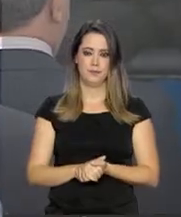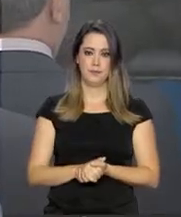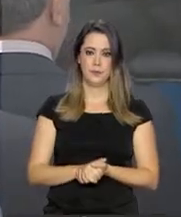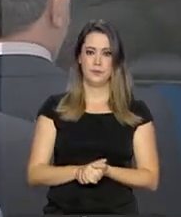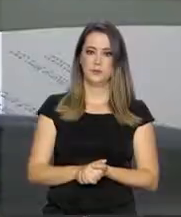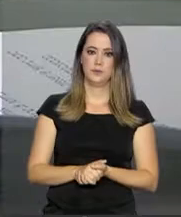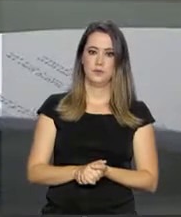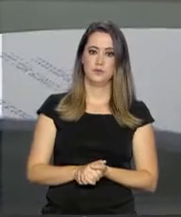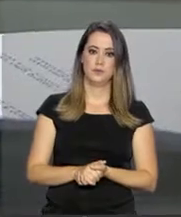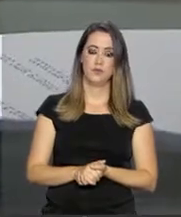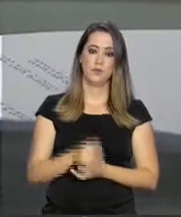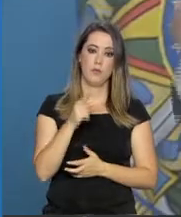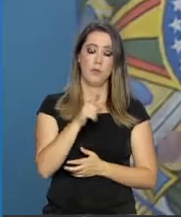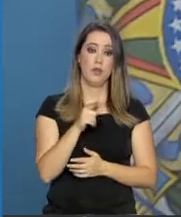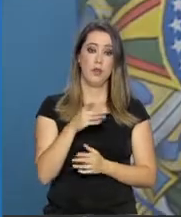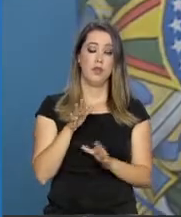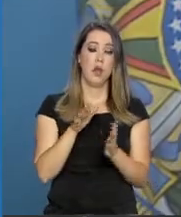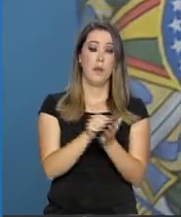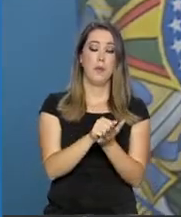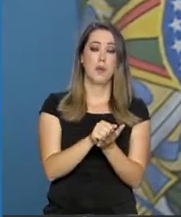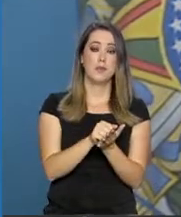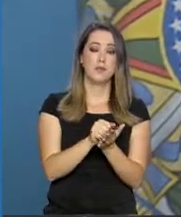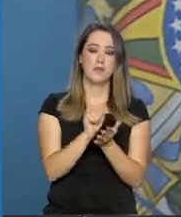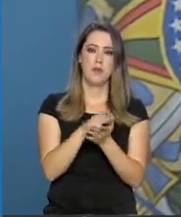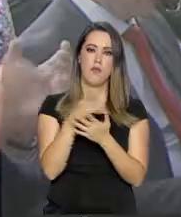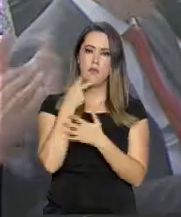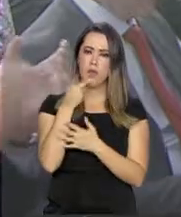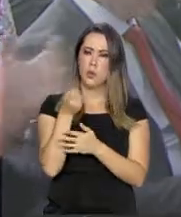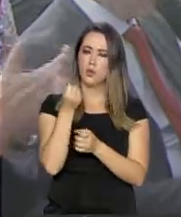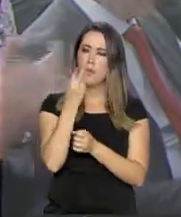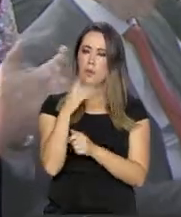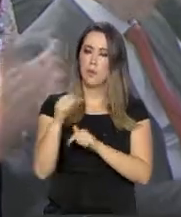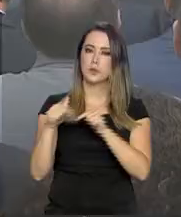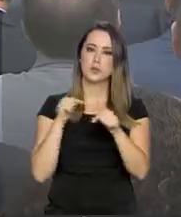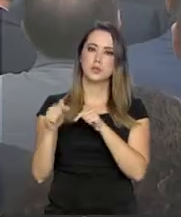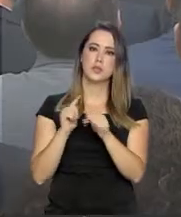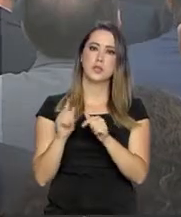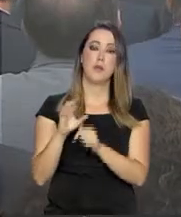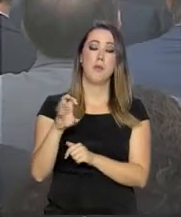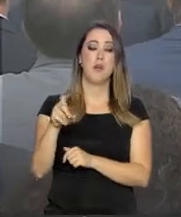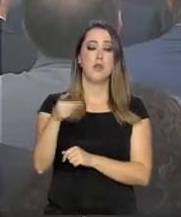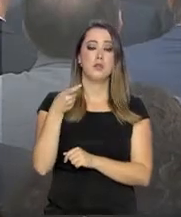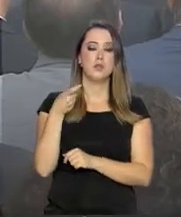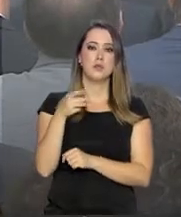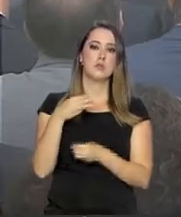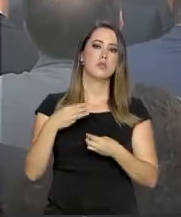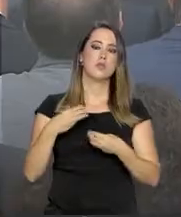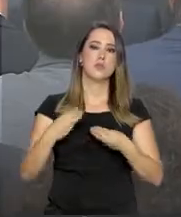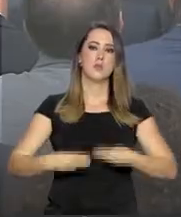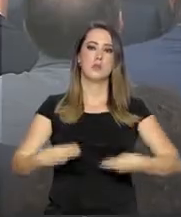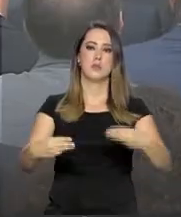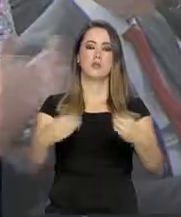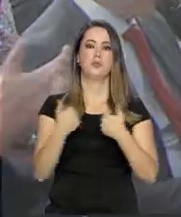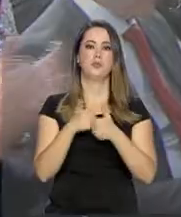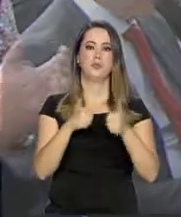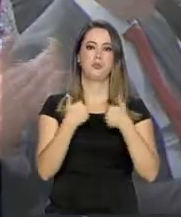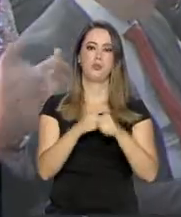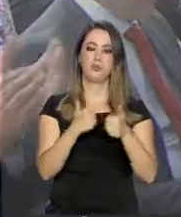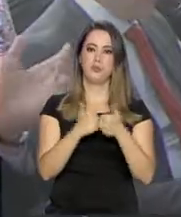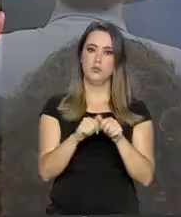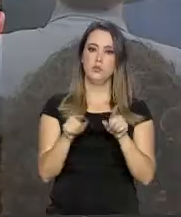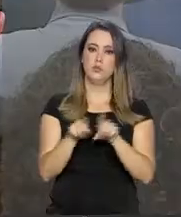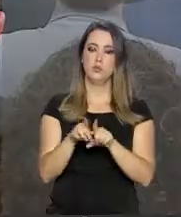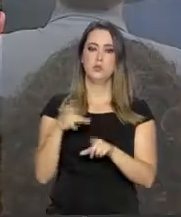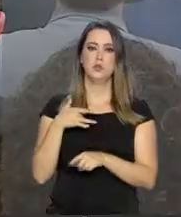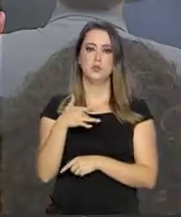na posse o presidente michel temer elogiou a atuação dos seis ministros dos transportes maurício quintella e da